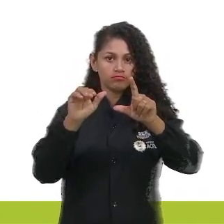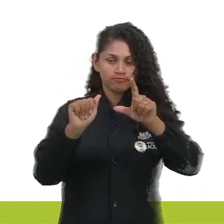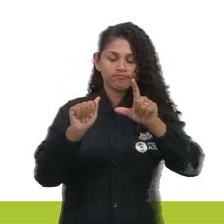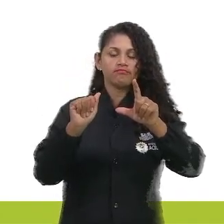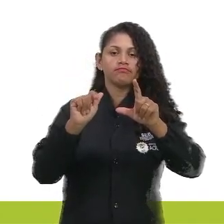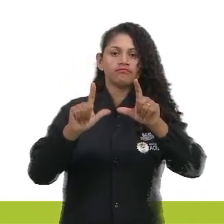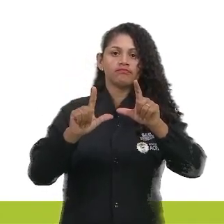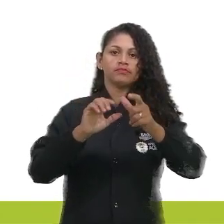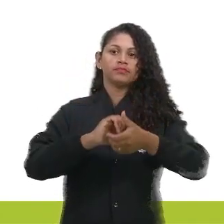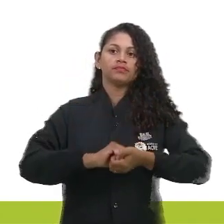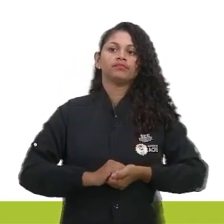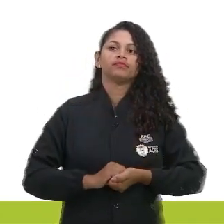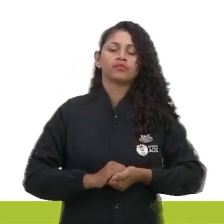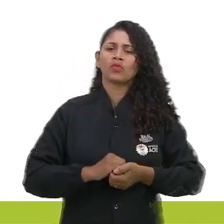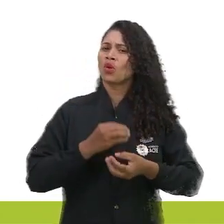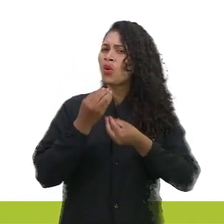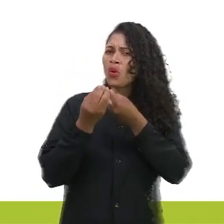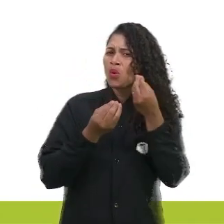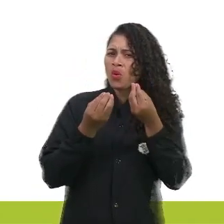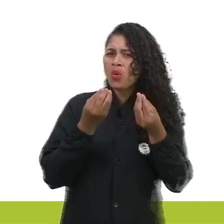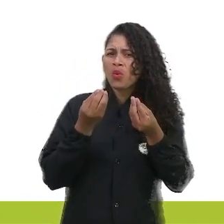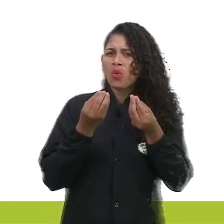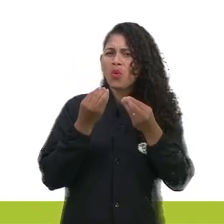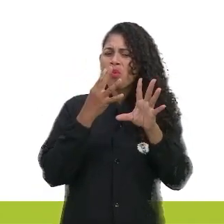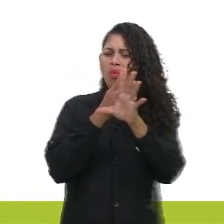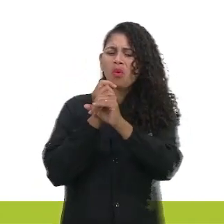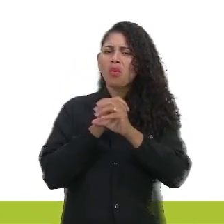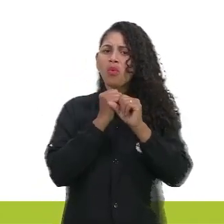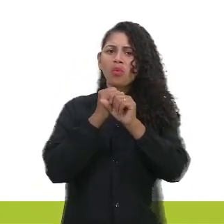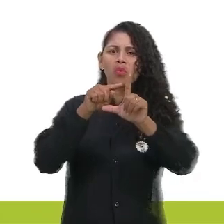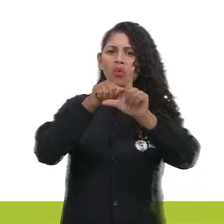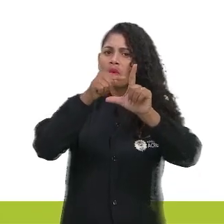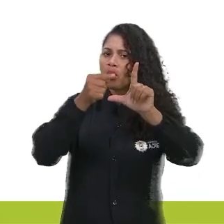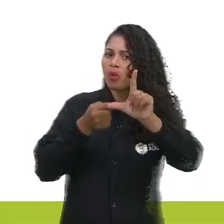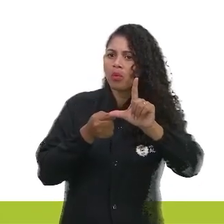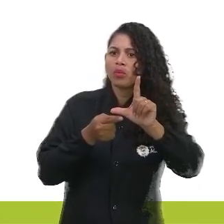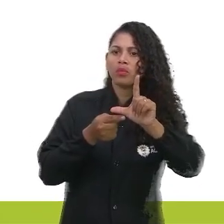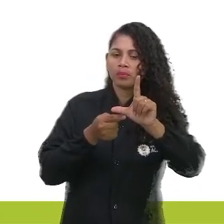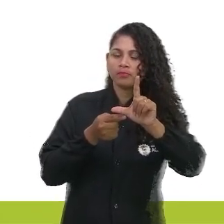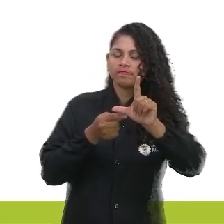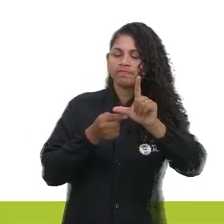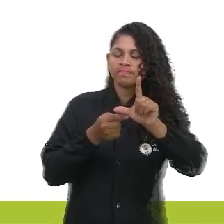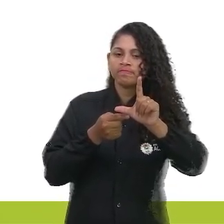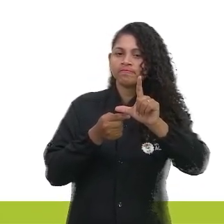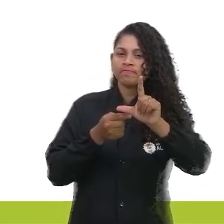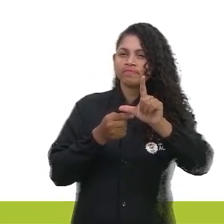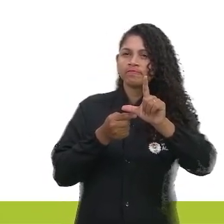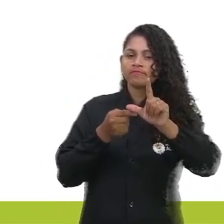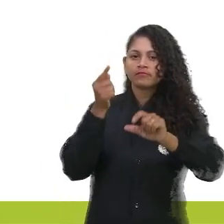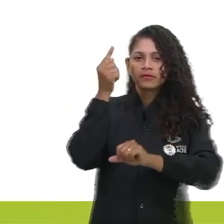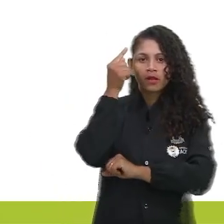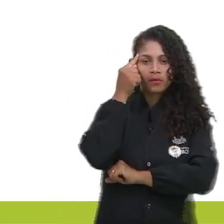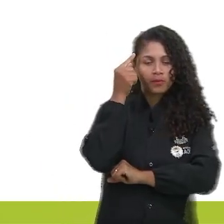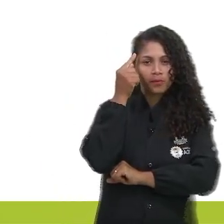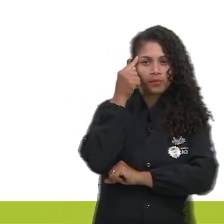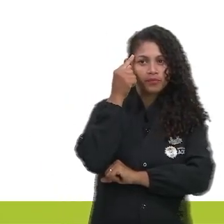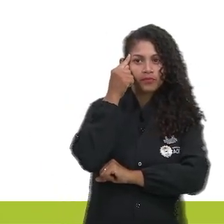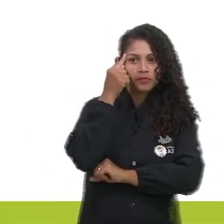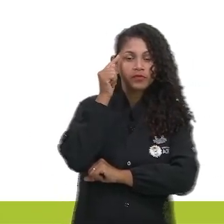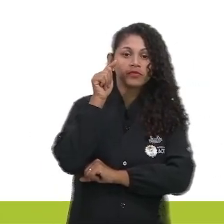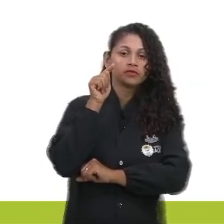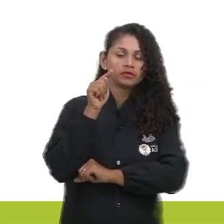circunferência? A ideia é a seguinte, suponha que você sabe fazer uma